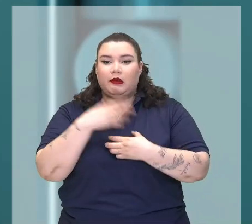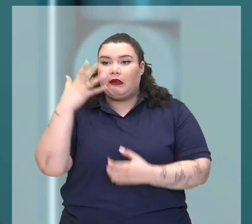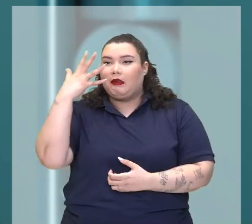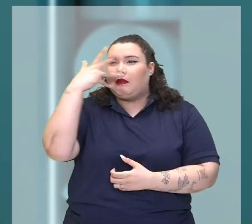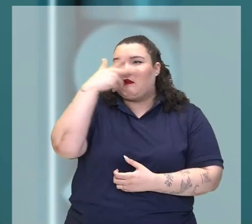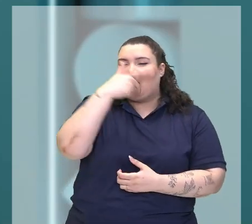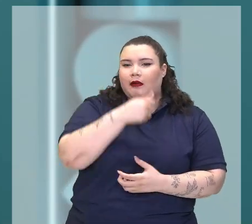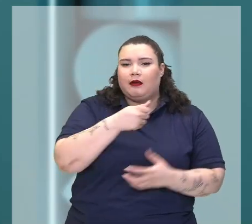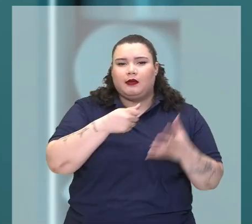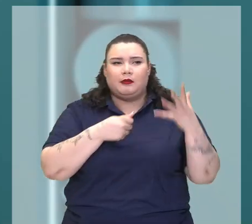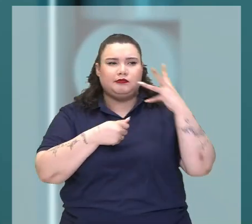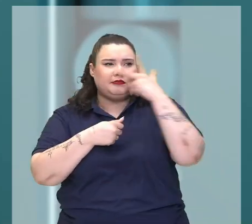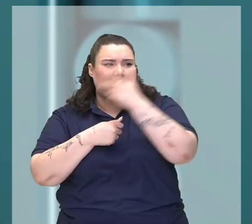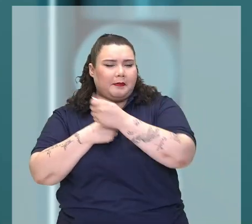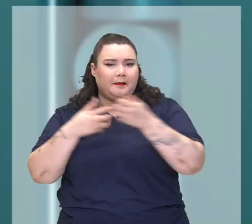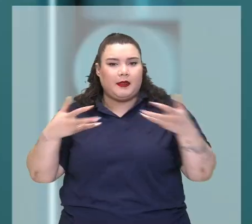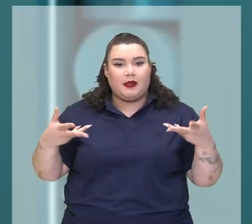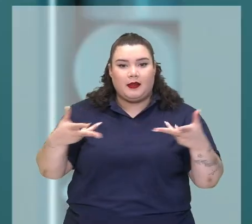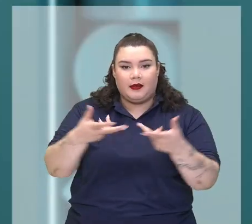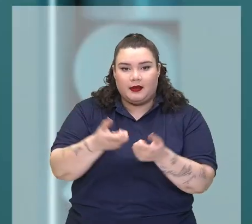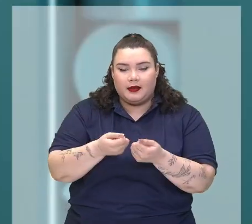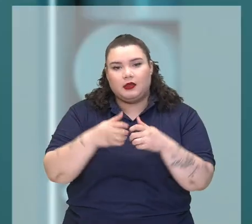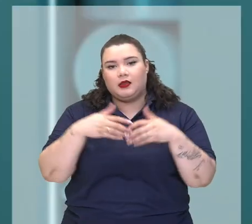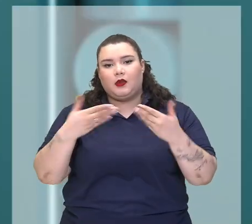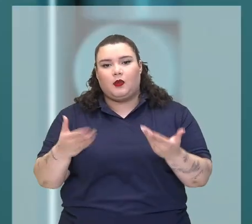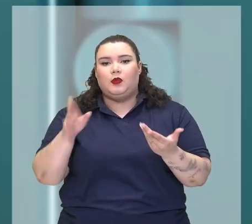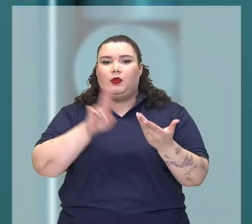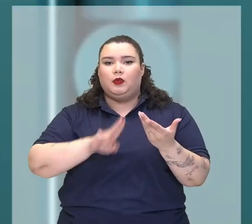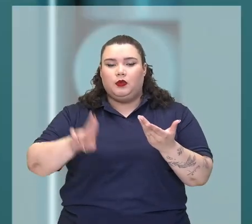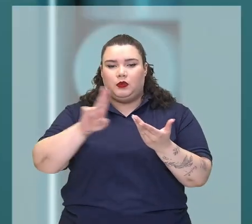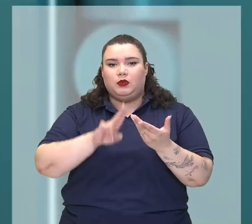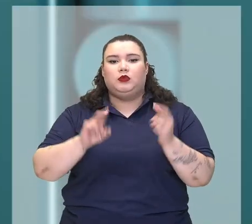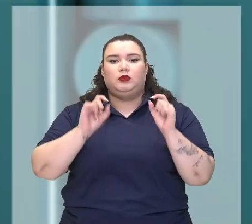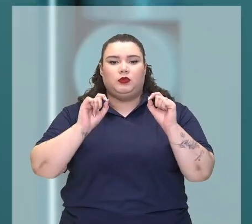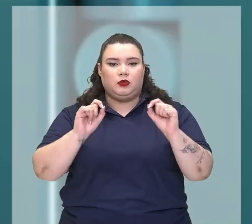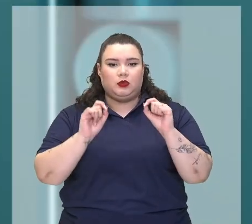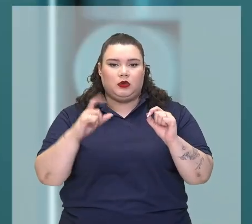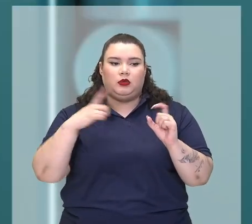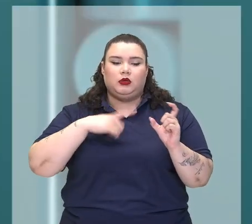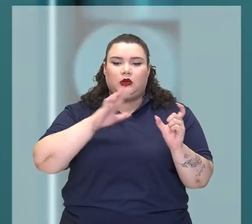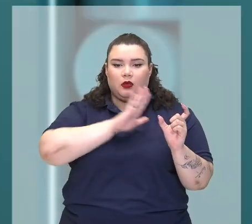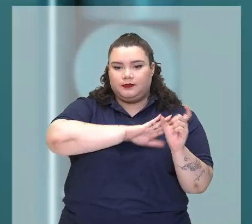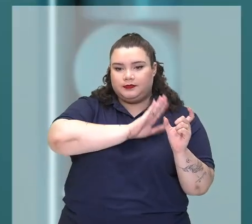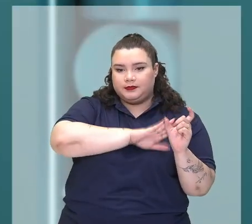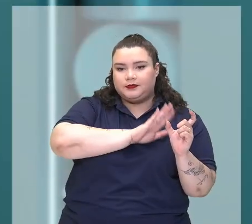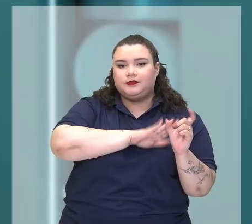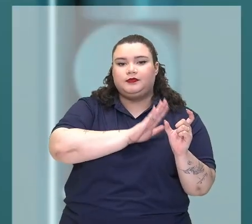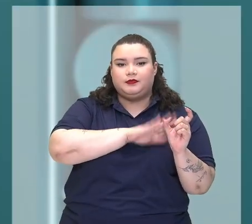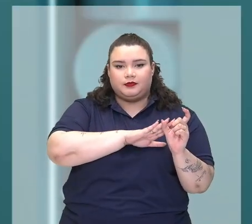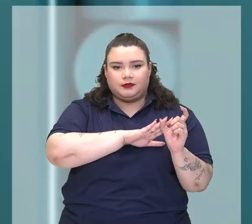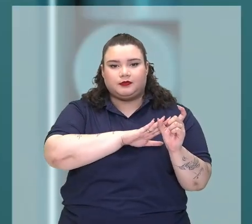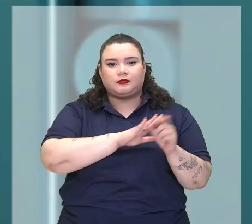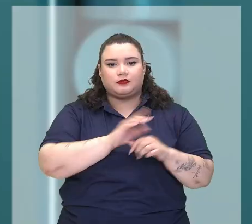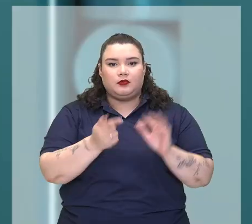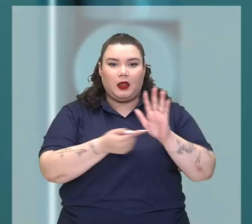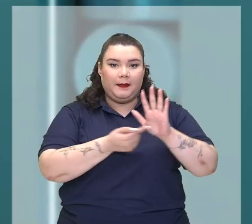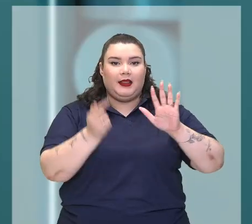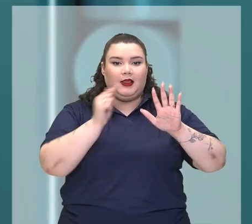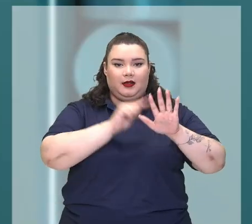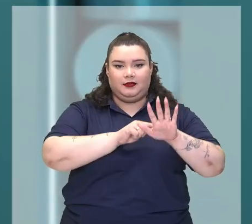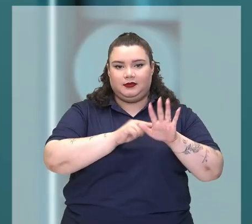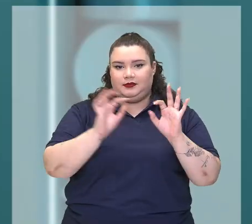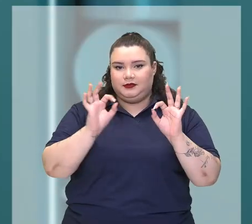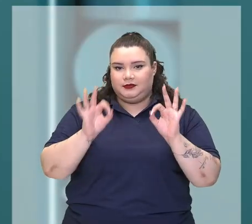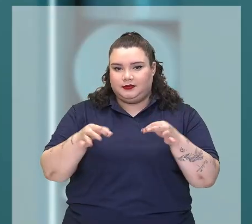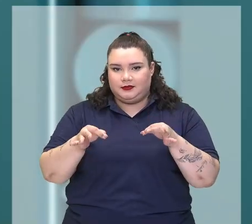ela é bela. Logo, nós temos um sentido figurado e, mais especificamente, uma metáfora, que